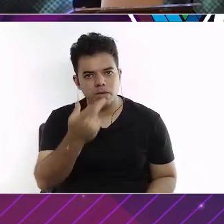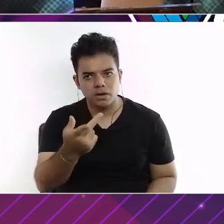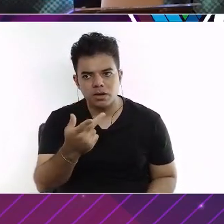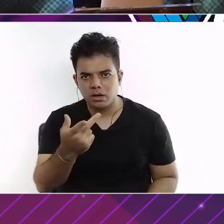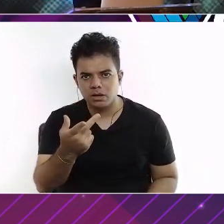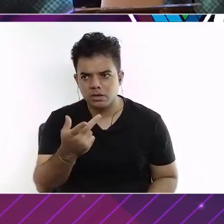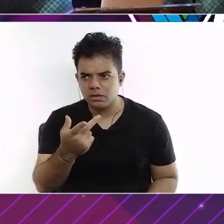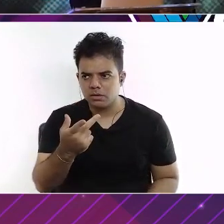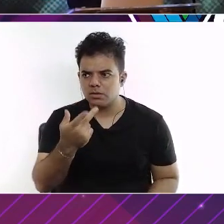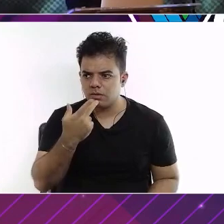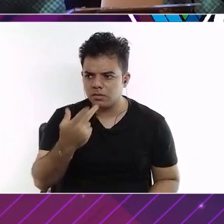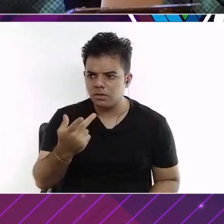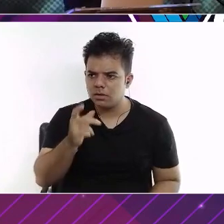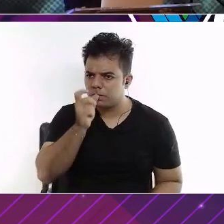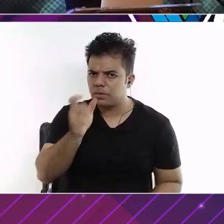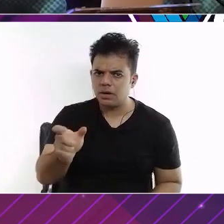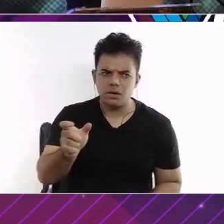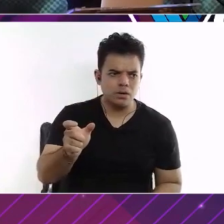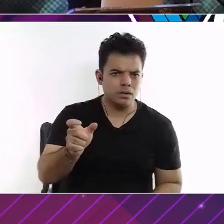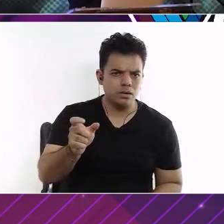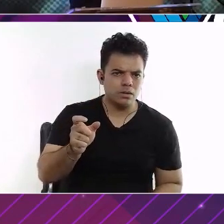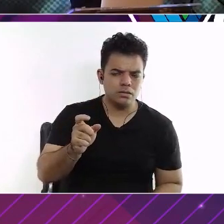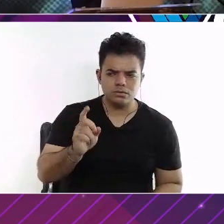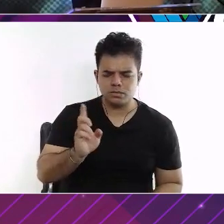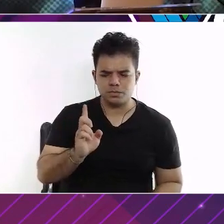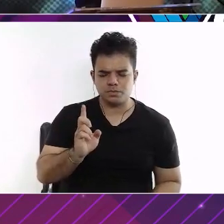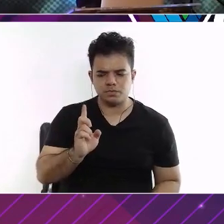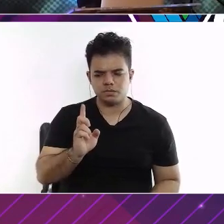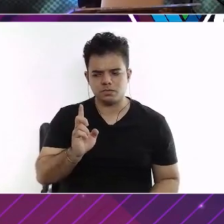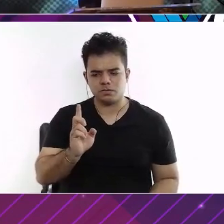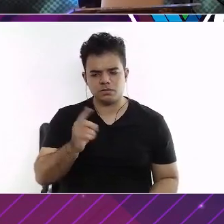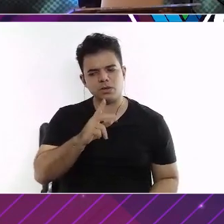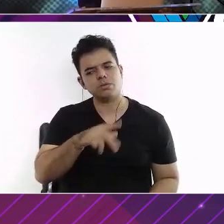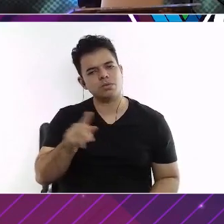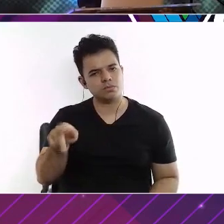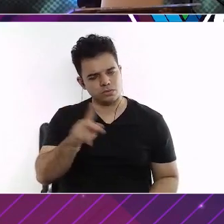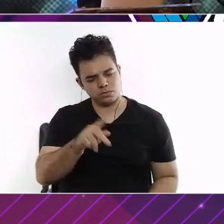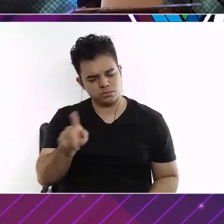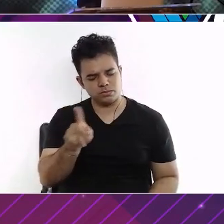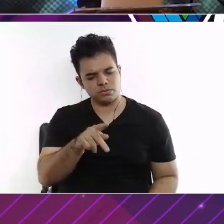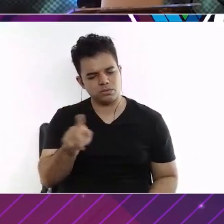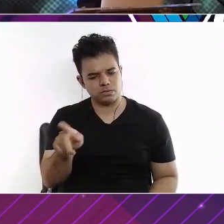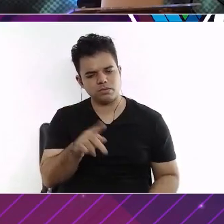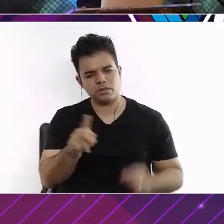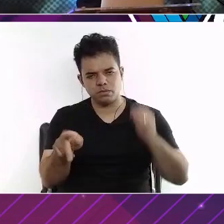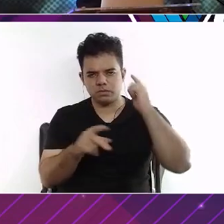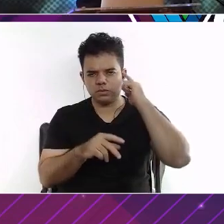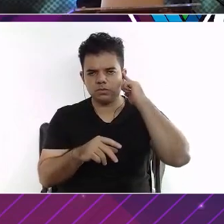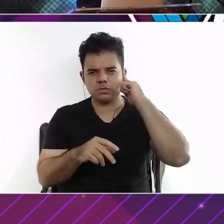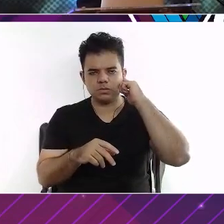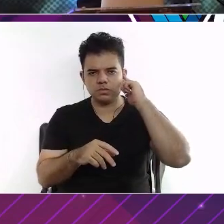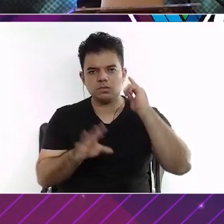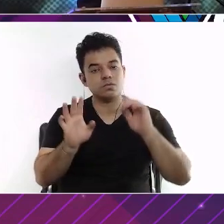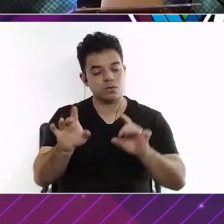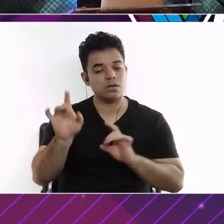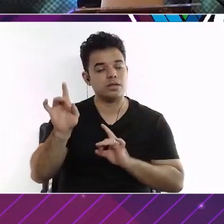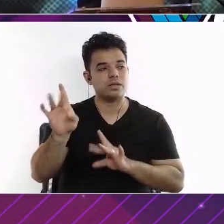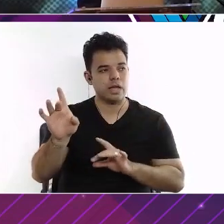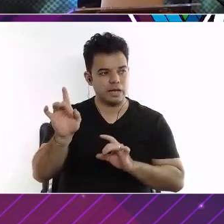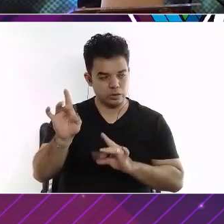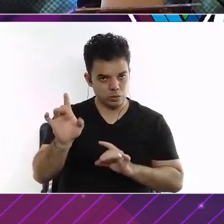Pode falar palavrão. Eu não vou falar palavrão. Eu sou um professor, afinal de contas. Eu vou usar um termo técnico da área